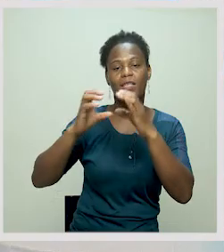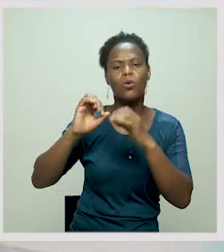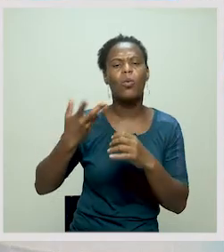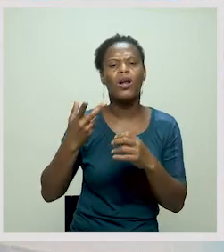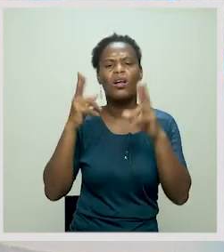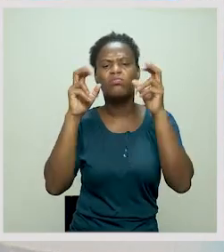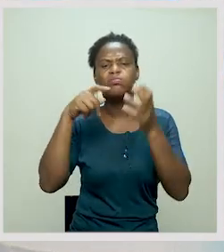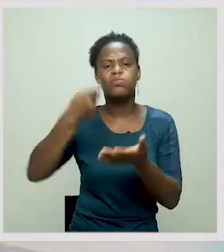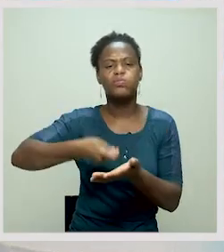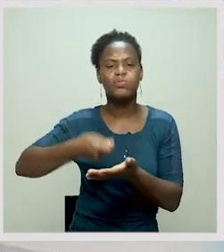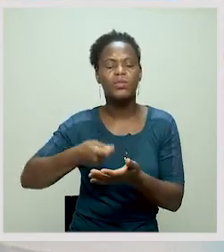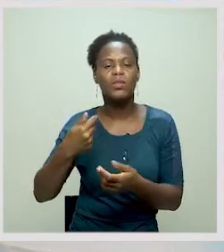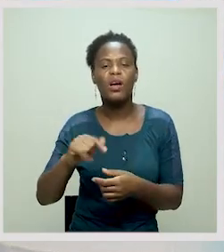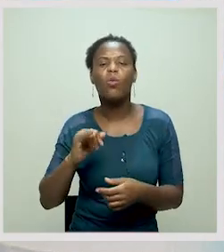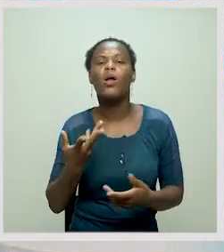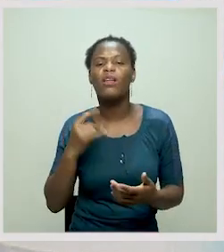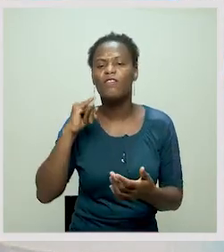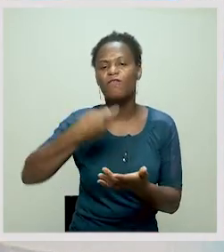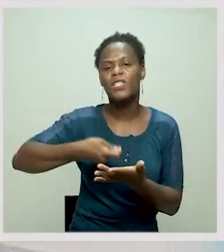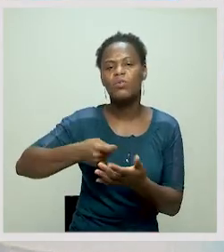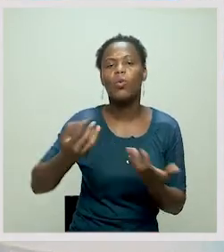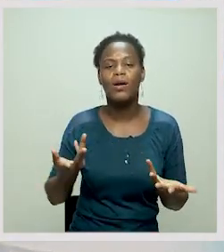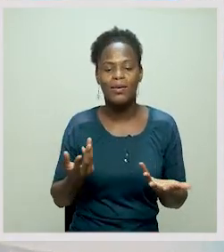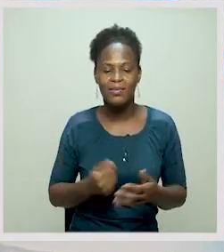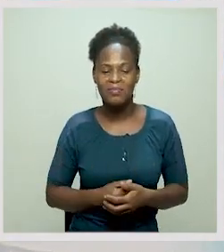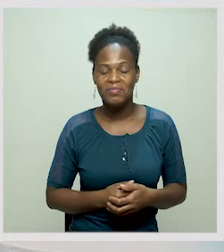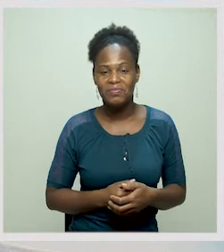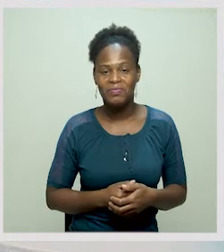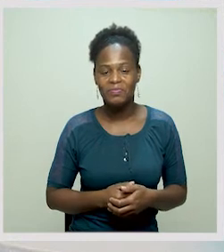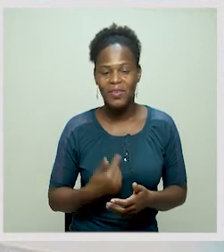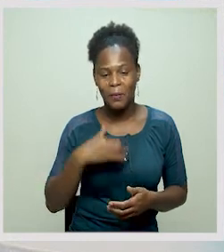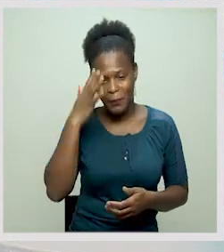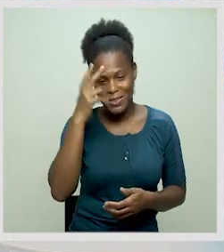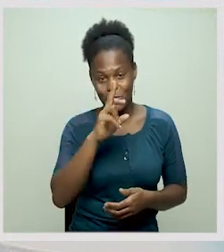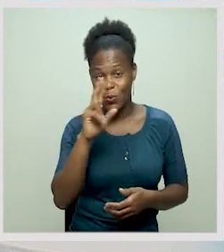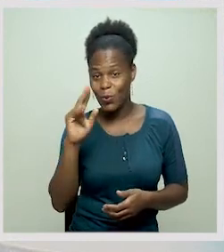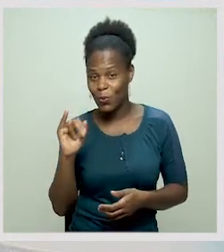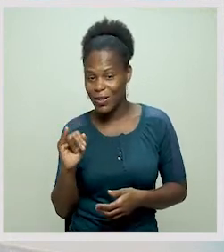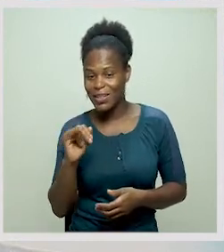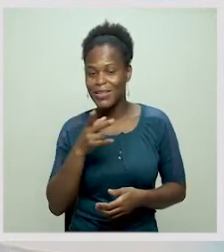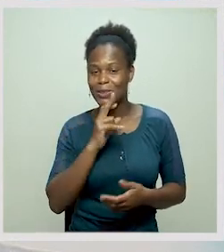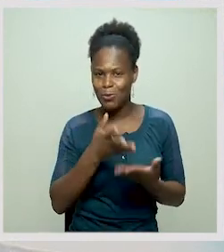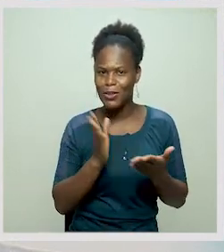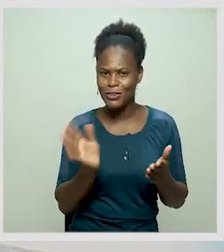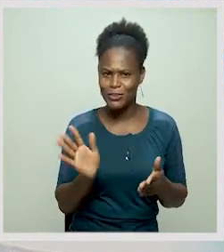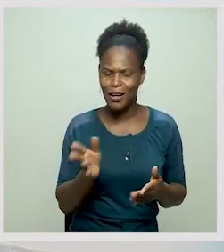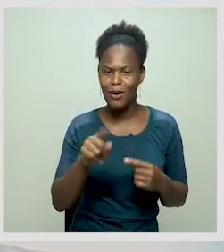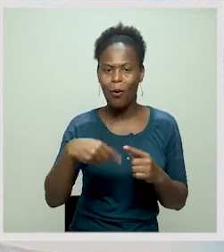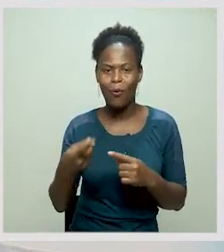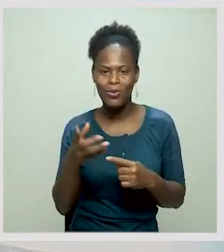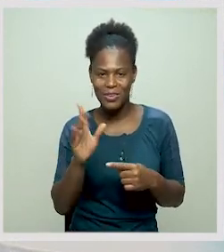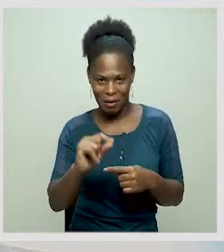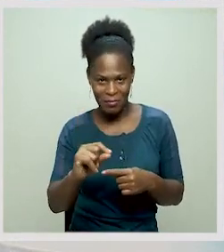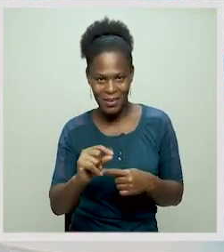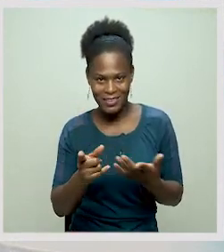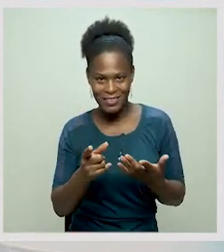Qual é o tipo de investimento que nós temos aqui? Vamos lá. Eu acho que o Rui já tem a resposta e os outros